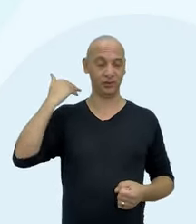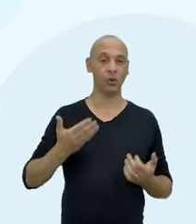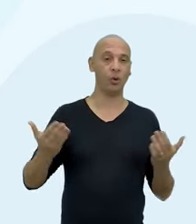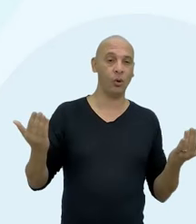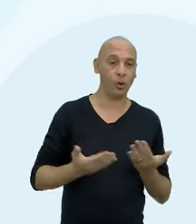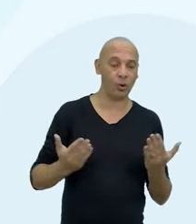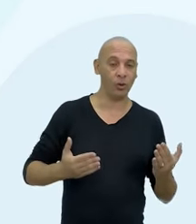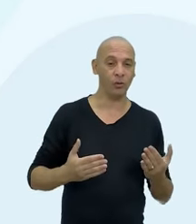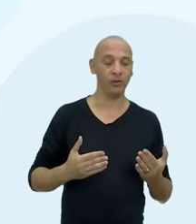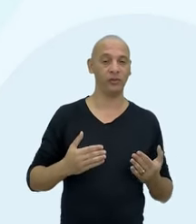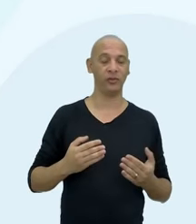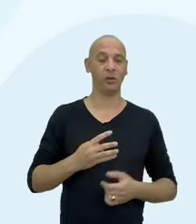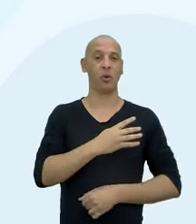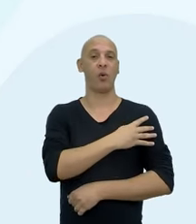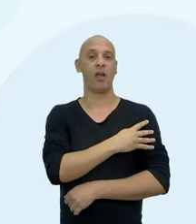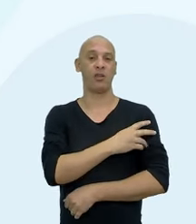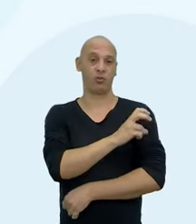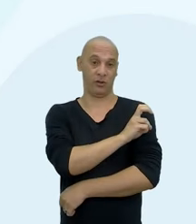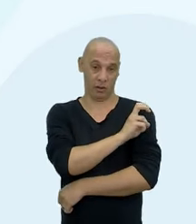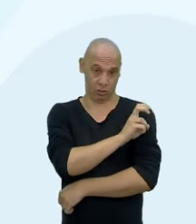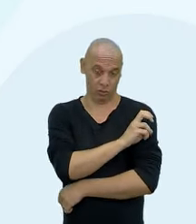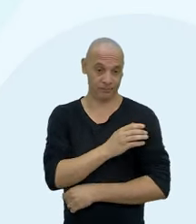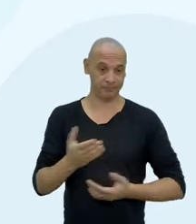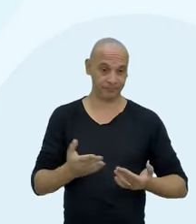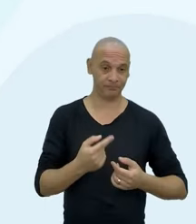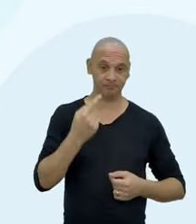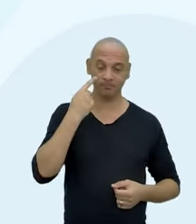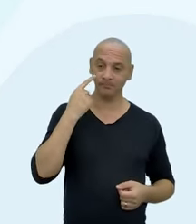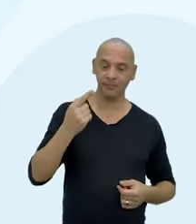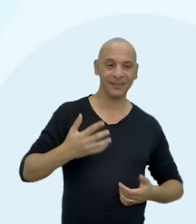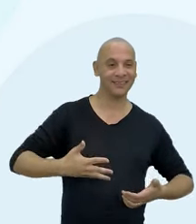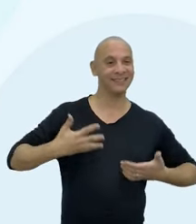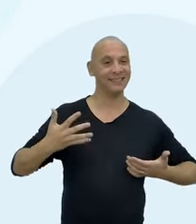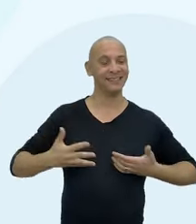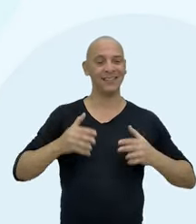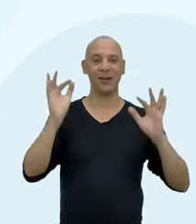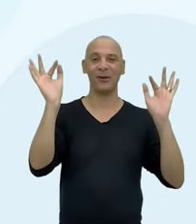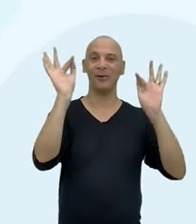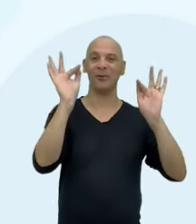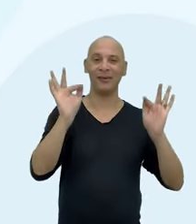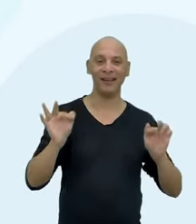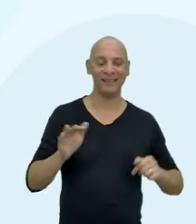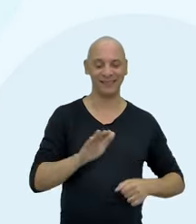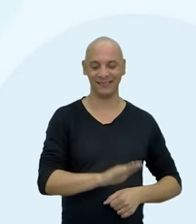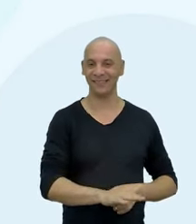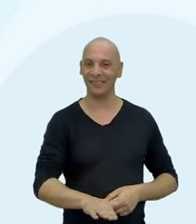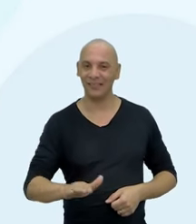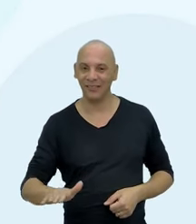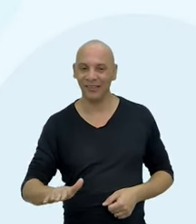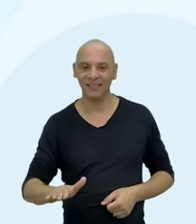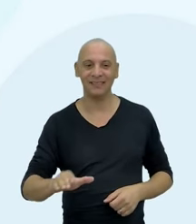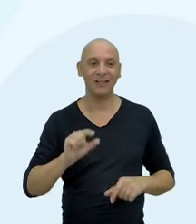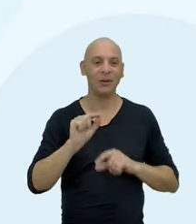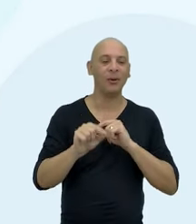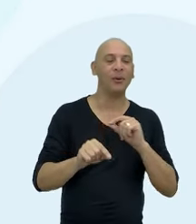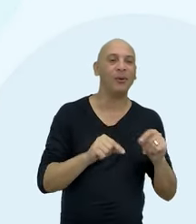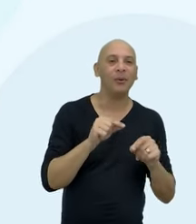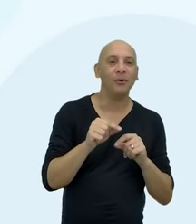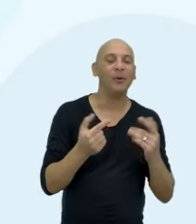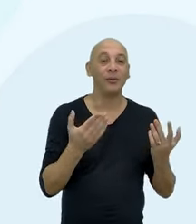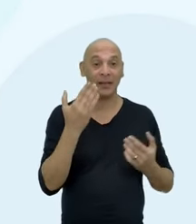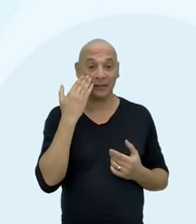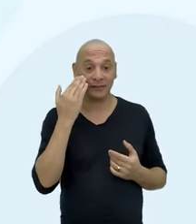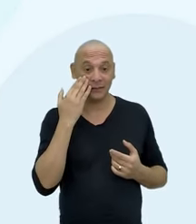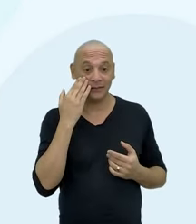seria o quarto e quinto ano atuais gente nunca vi uma alegria tão grande nas crianças quando elas estavam trabalhando